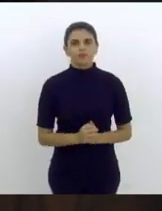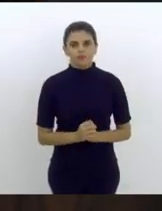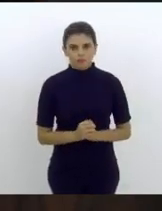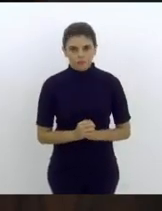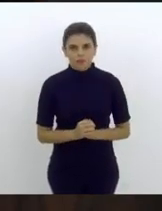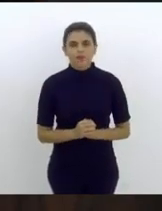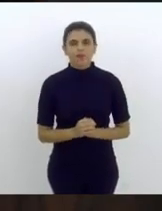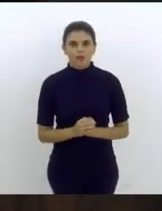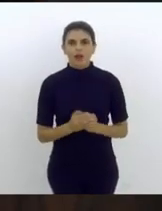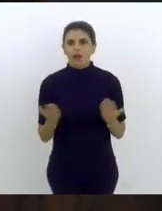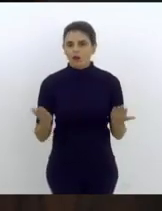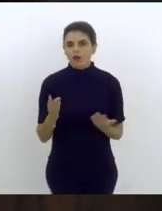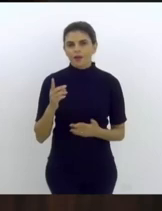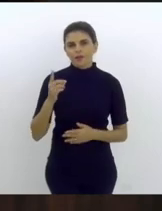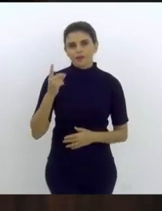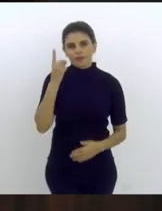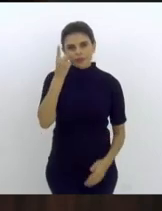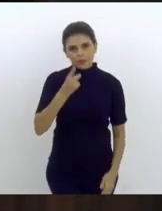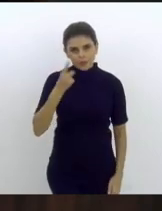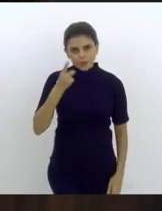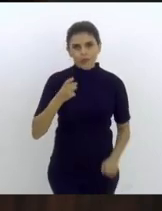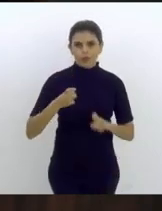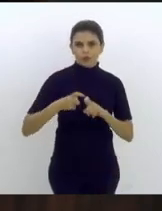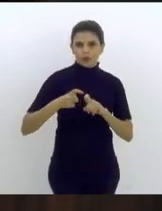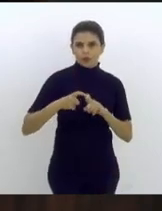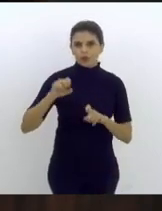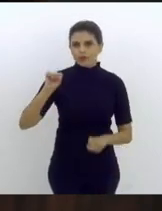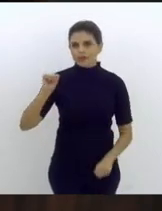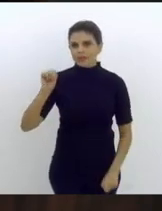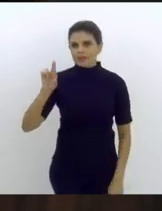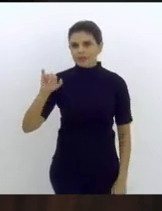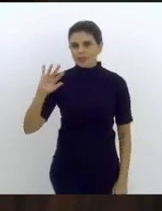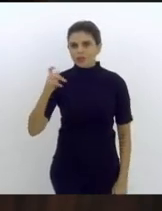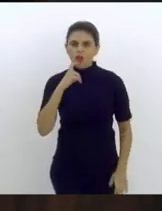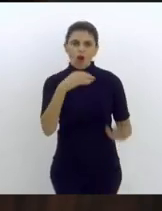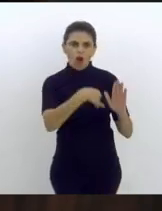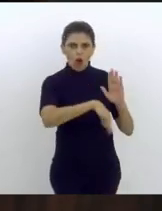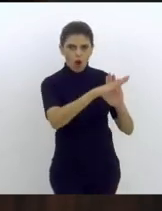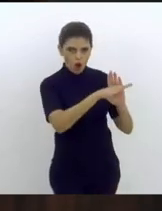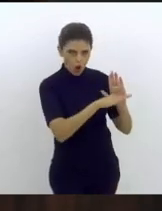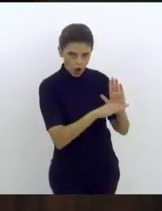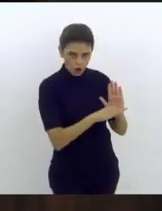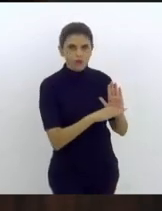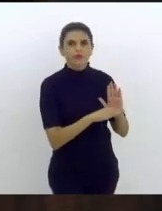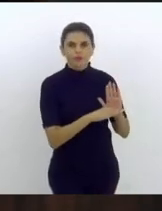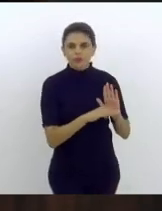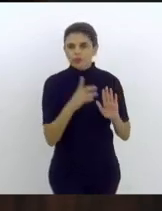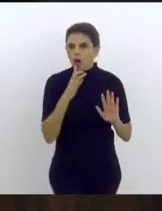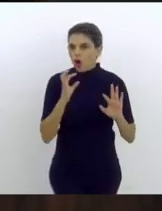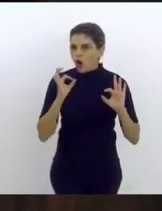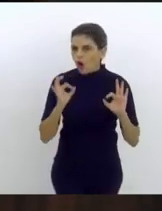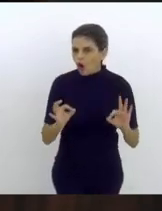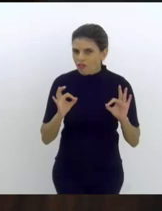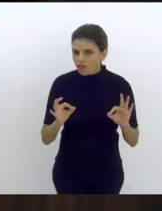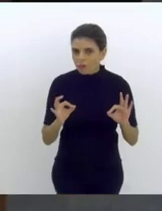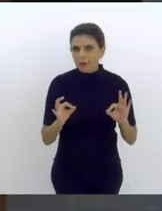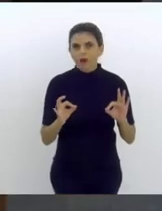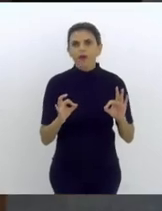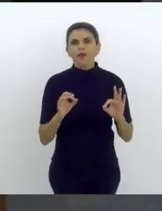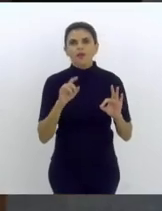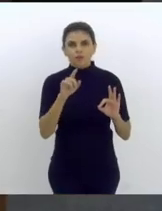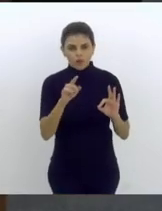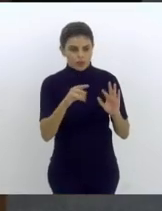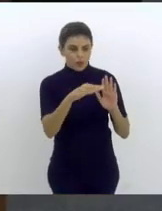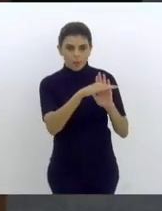declaração Deputado Dr Serginho pela ordem senhor presidente pela ordem Só para confirmar com vossa excelência vossa excelência